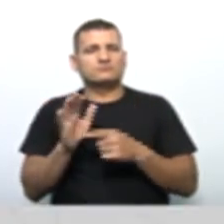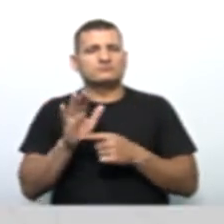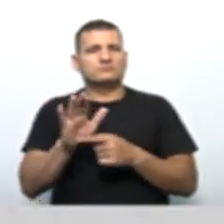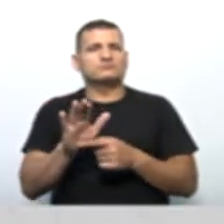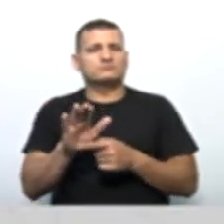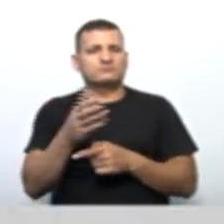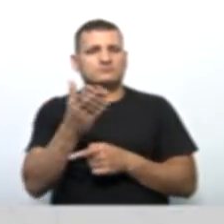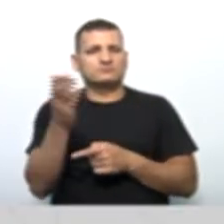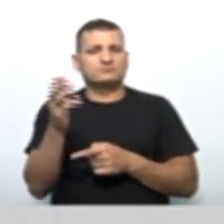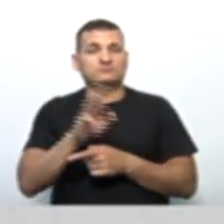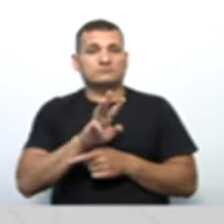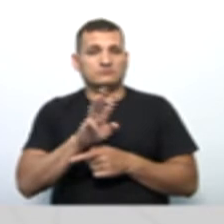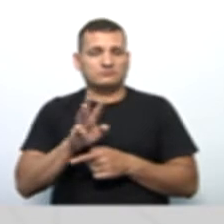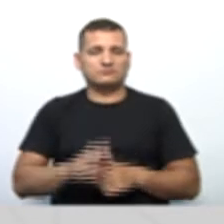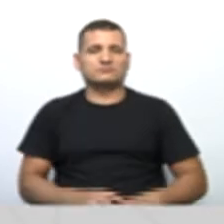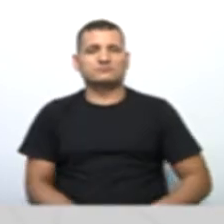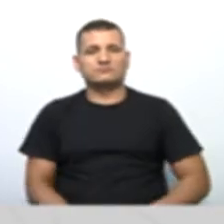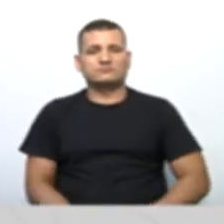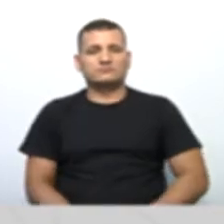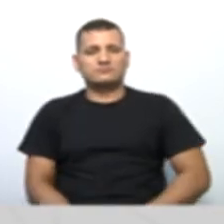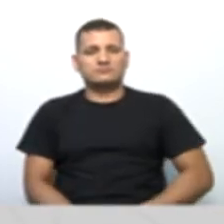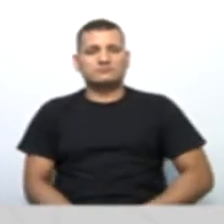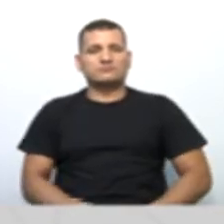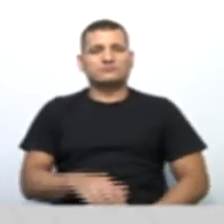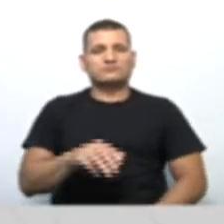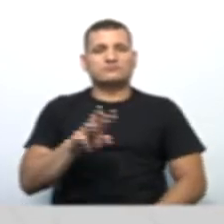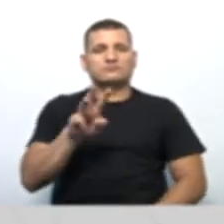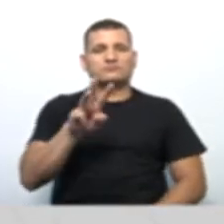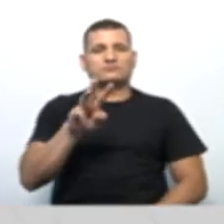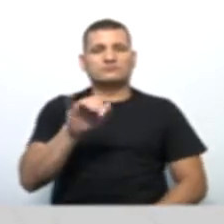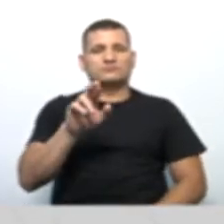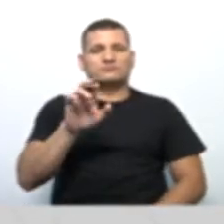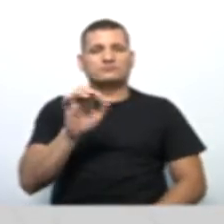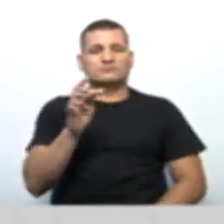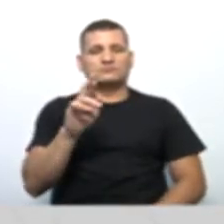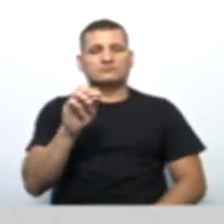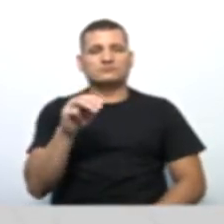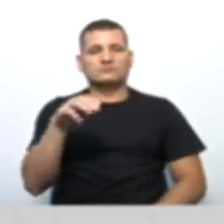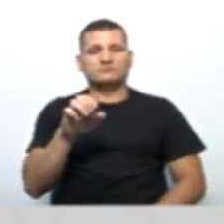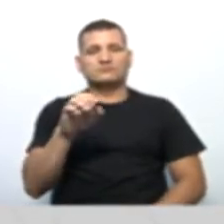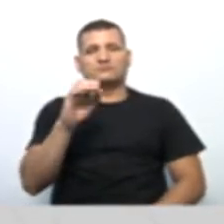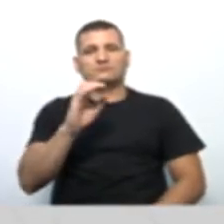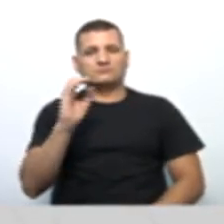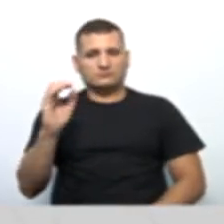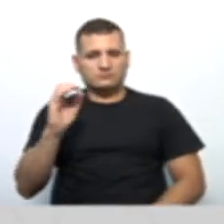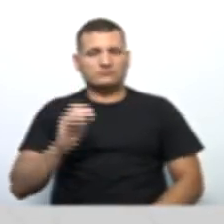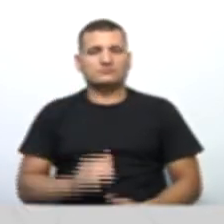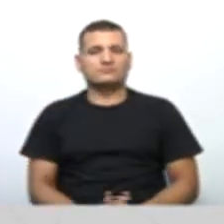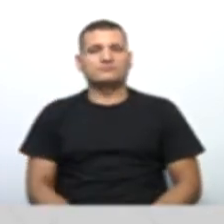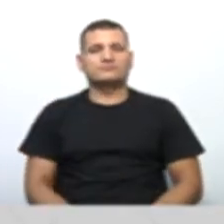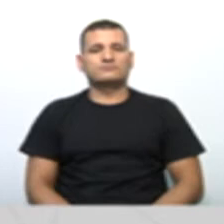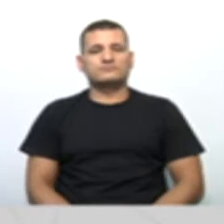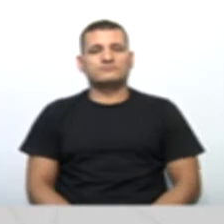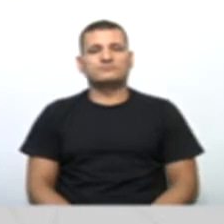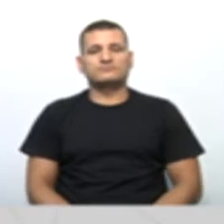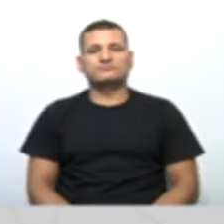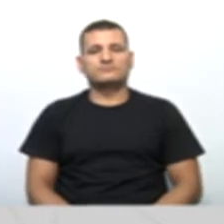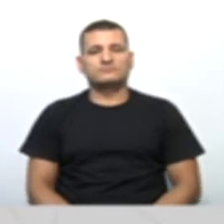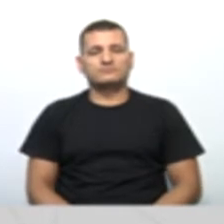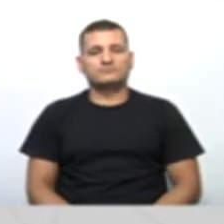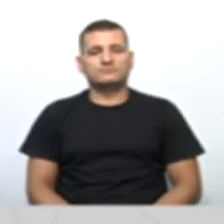site aqui o wireframe receptor esse aqui o ifr mcc ok